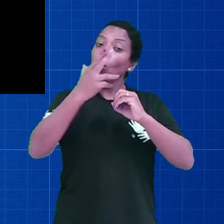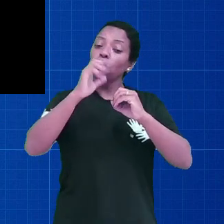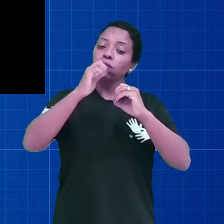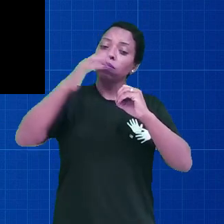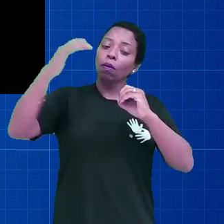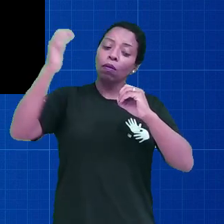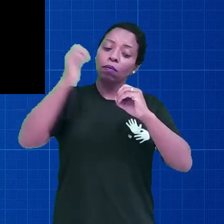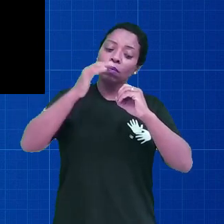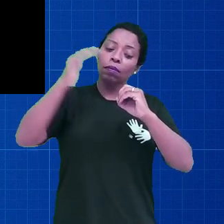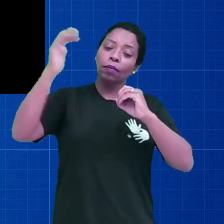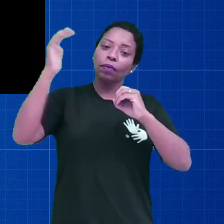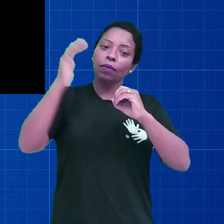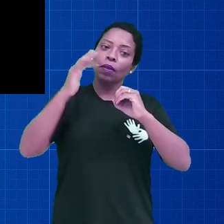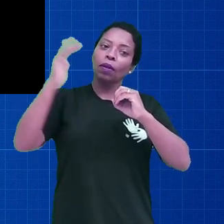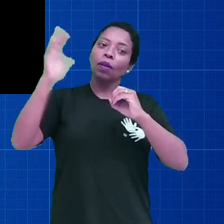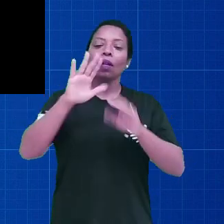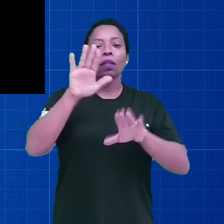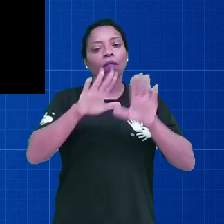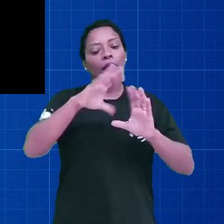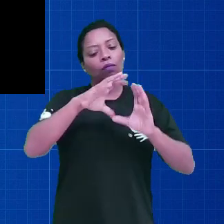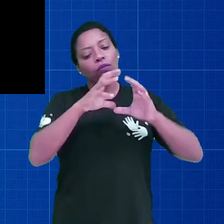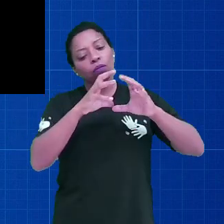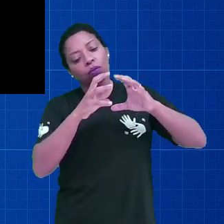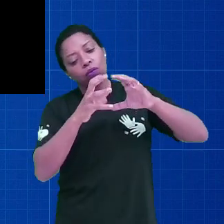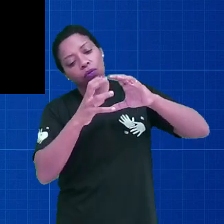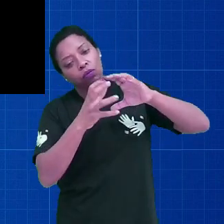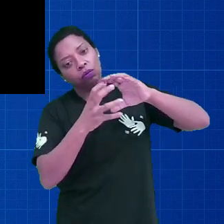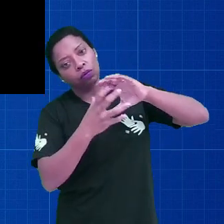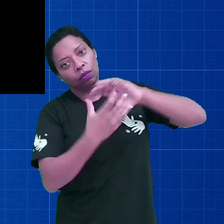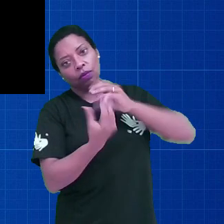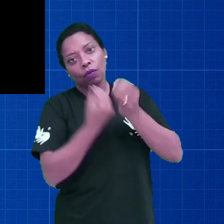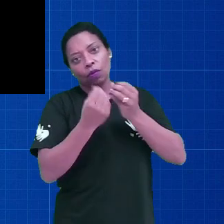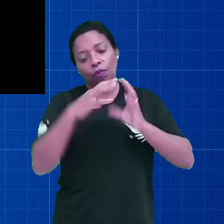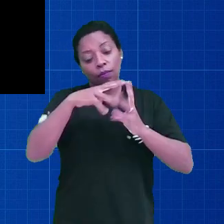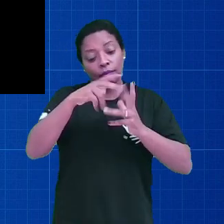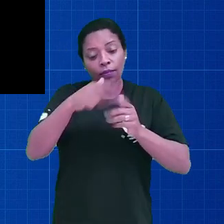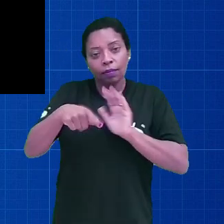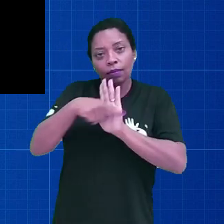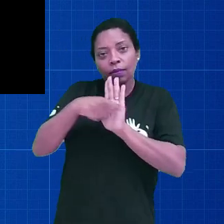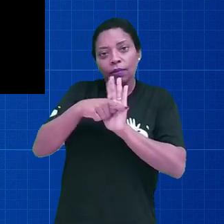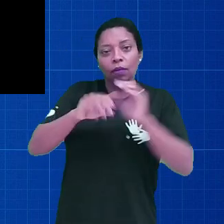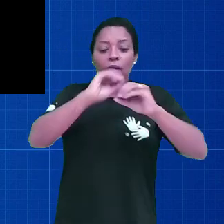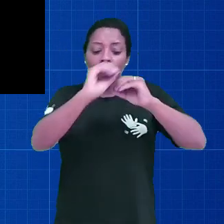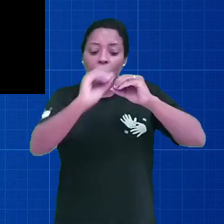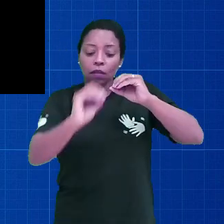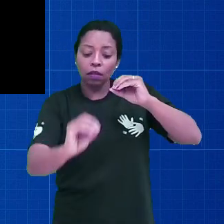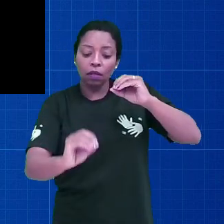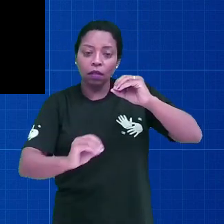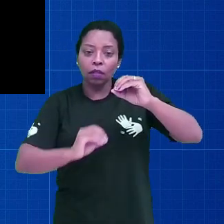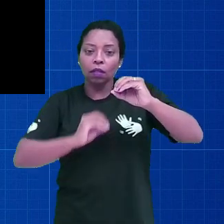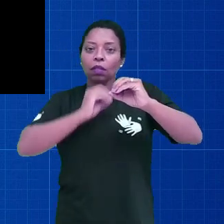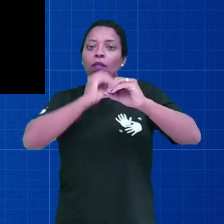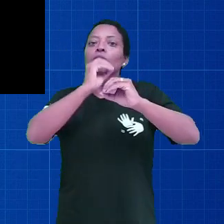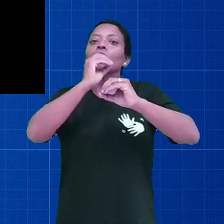né, dependendo da inclinação da Terra em relação ao Sol, dependendo da trajetória da Terra em relação ao